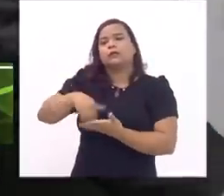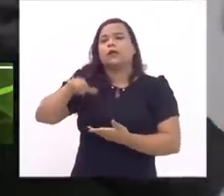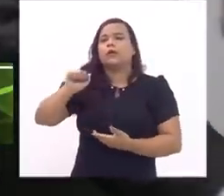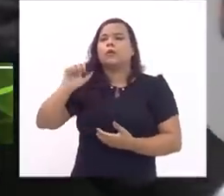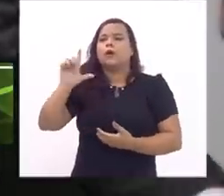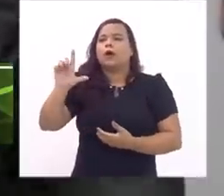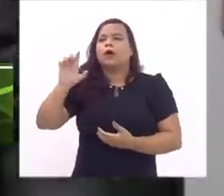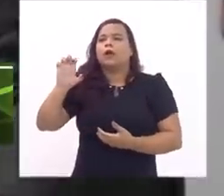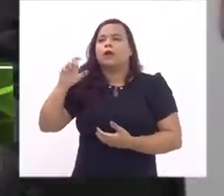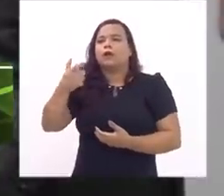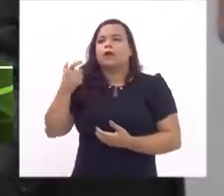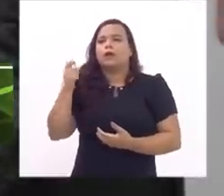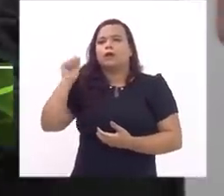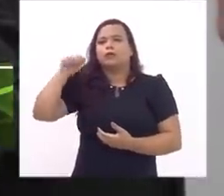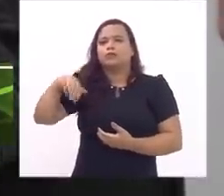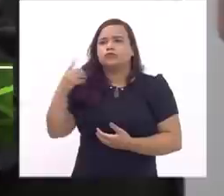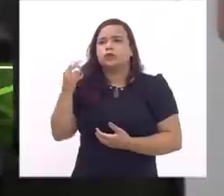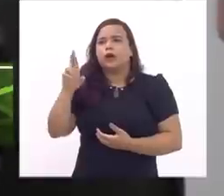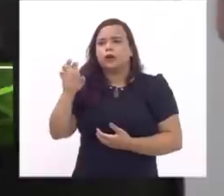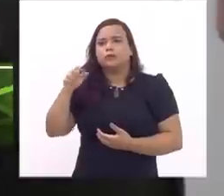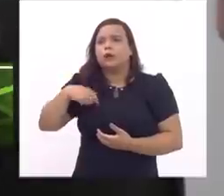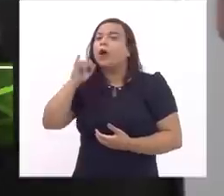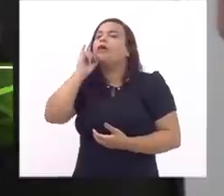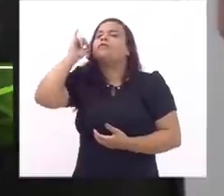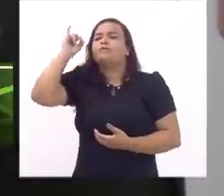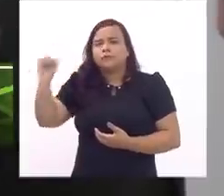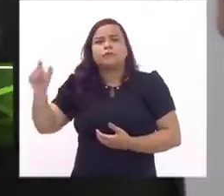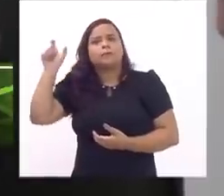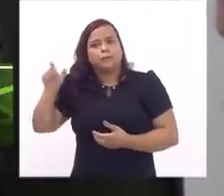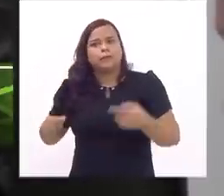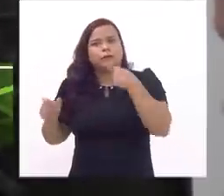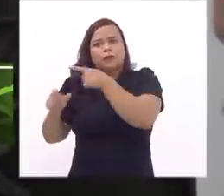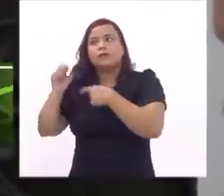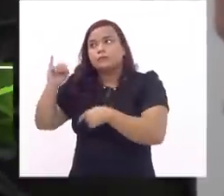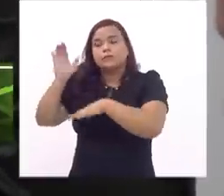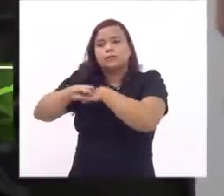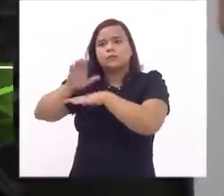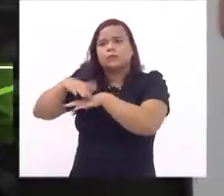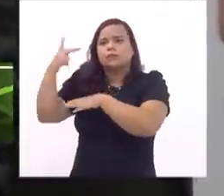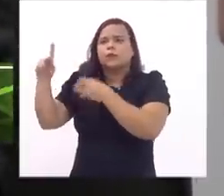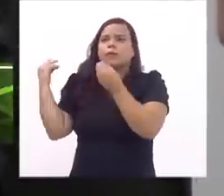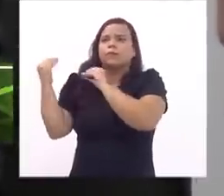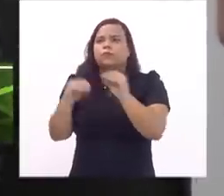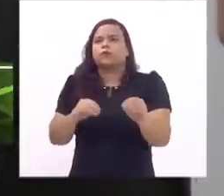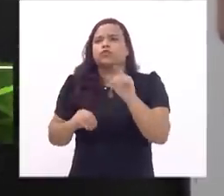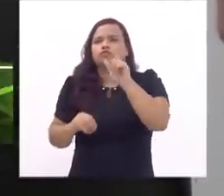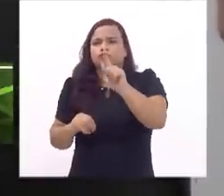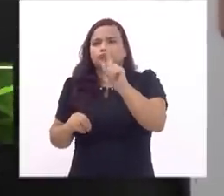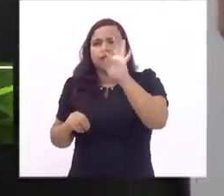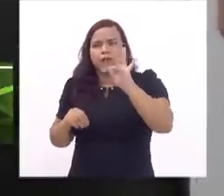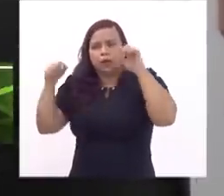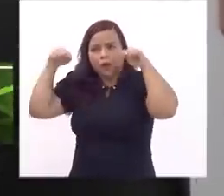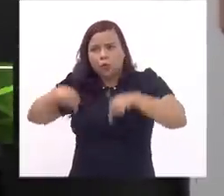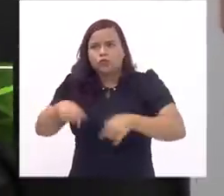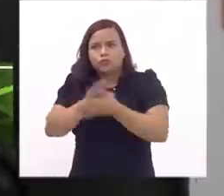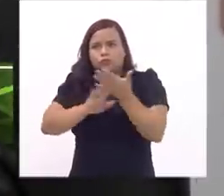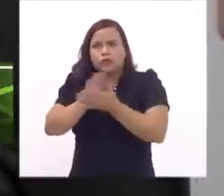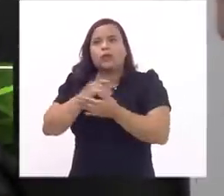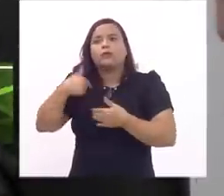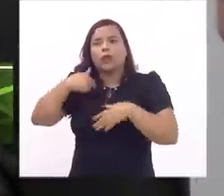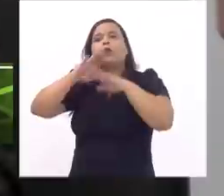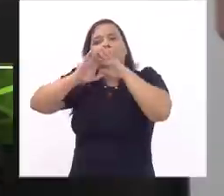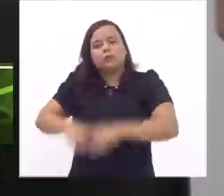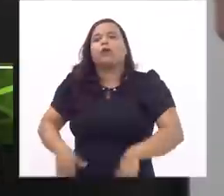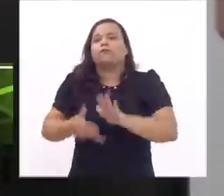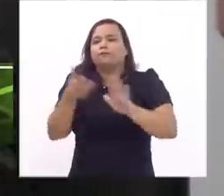até veemente e dura, disse: se você não publicar o GT agora, hoje, eu vou derrubar o